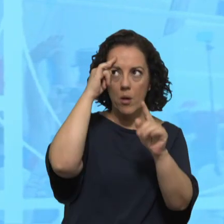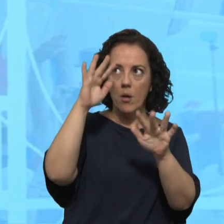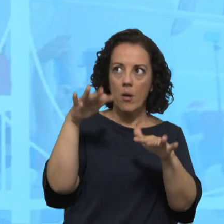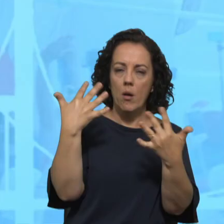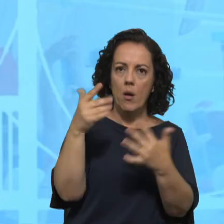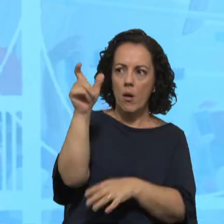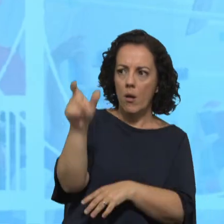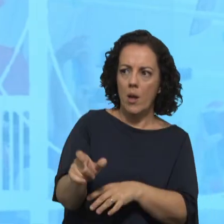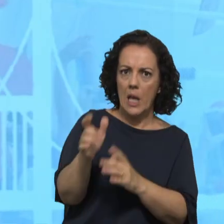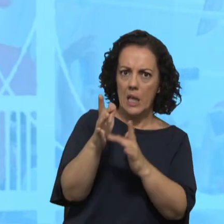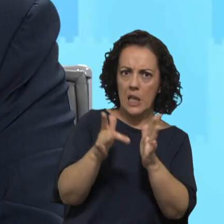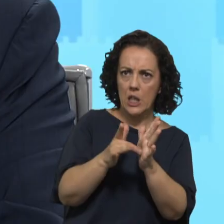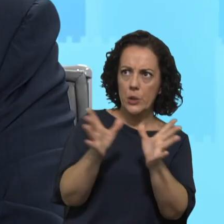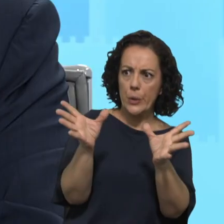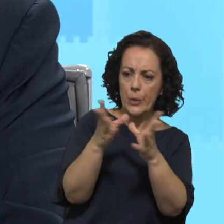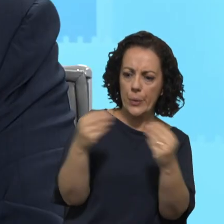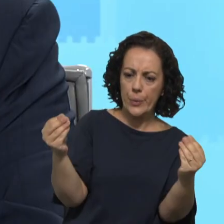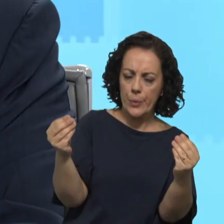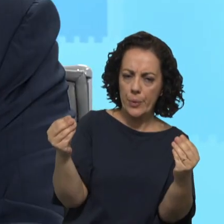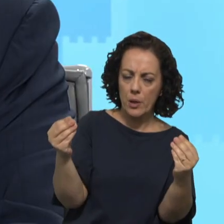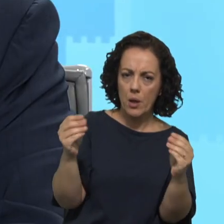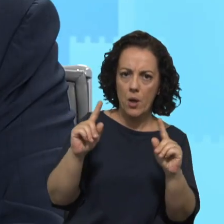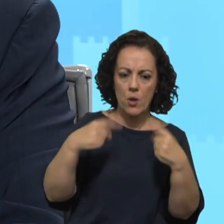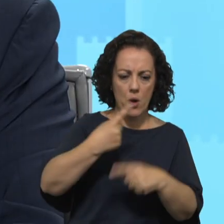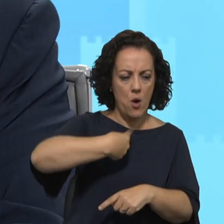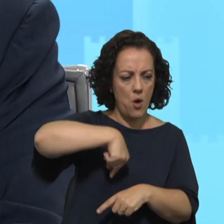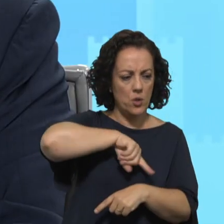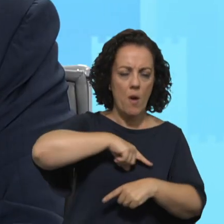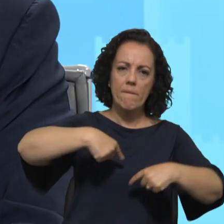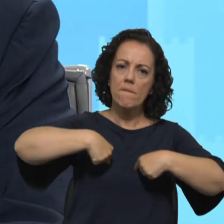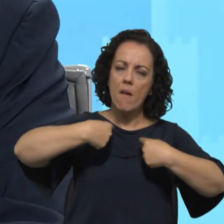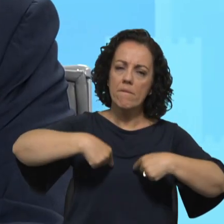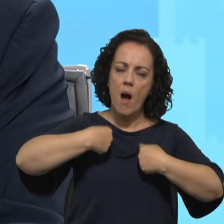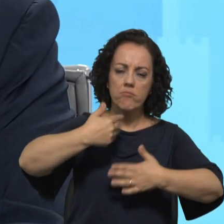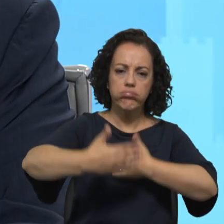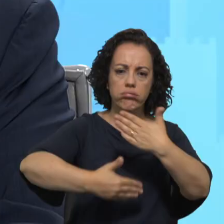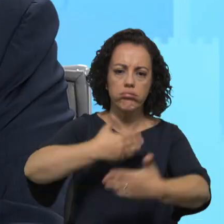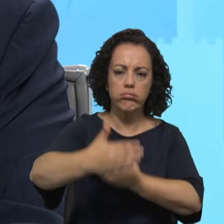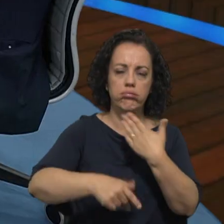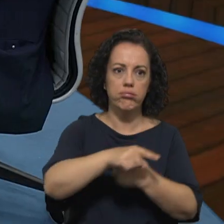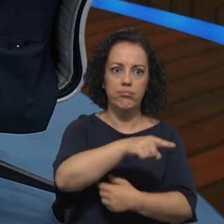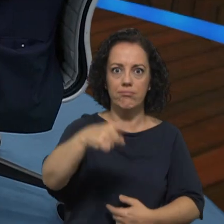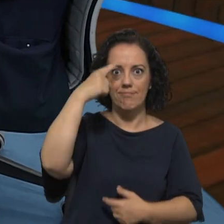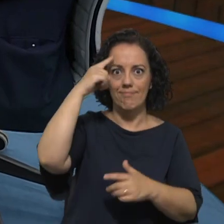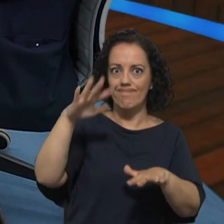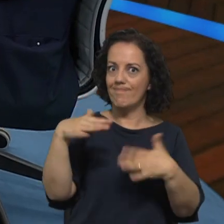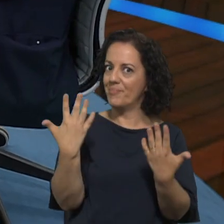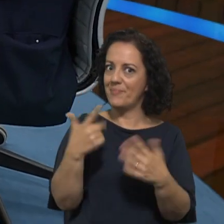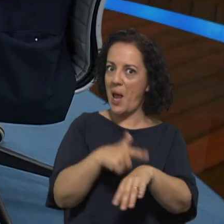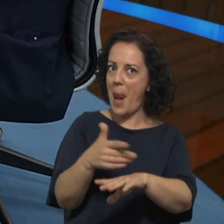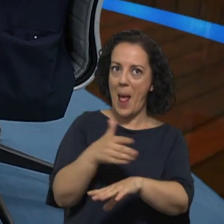eles e teriam toda uma missão a seu cargo. Estas são, digamos,